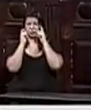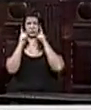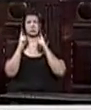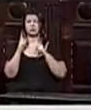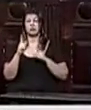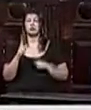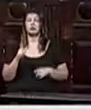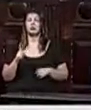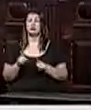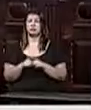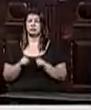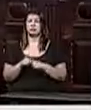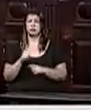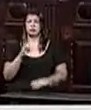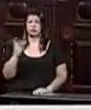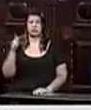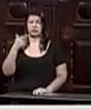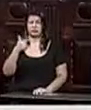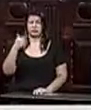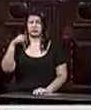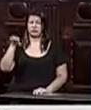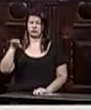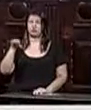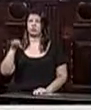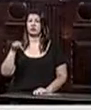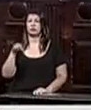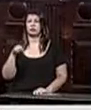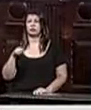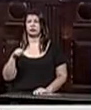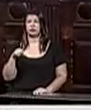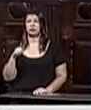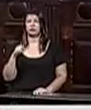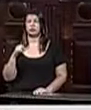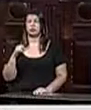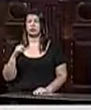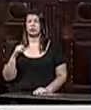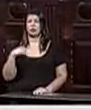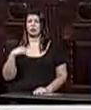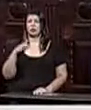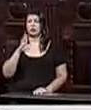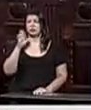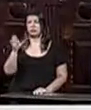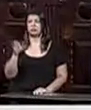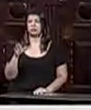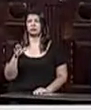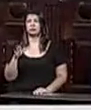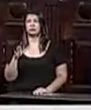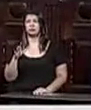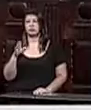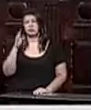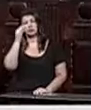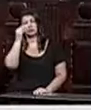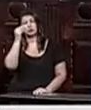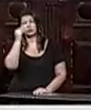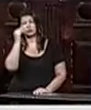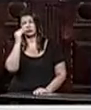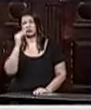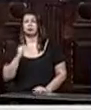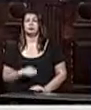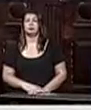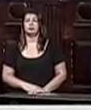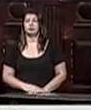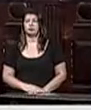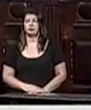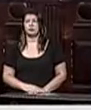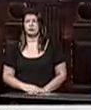convulsão e no dia 29, embora já aparentemente esteja longe, mas é para dar tempo de uma mobilização. Então,